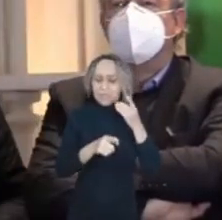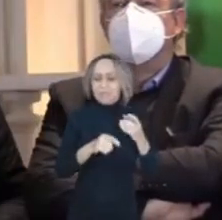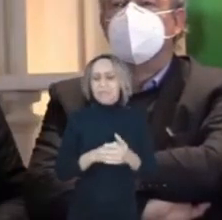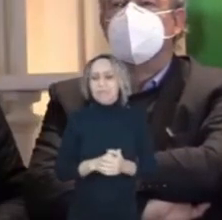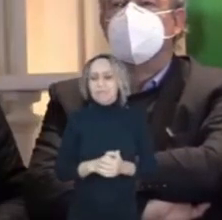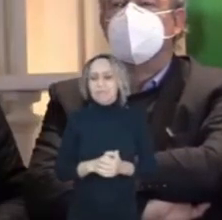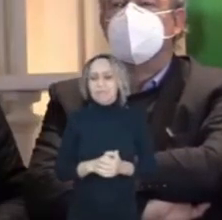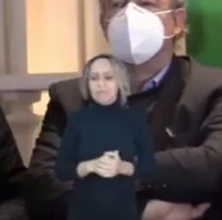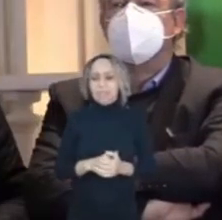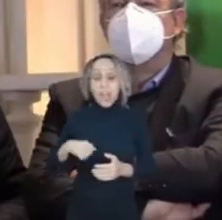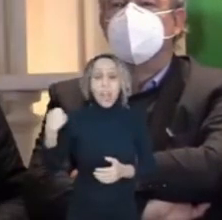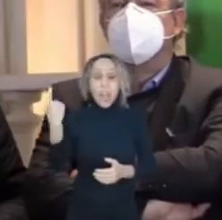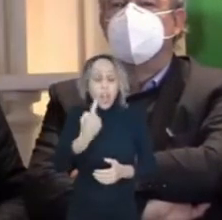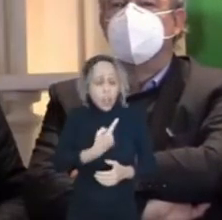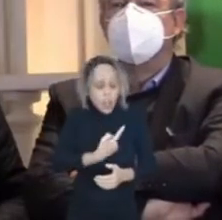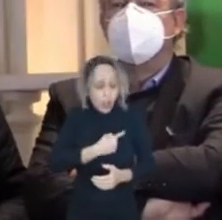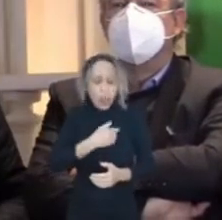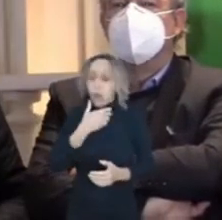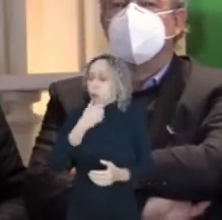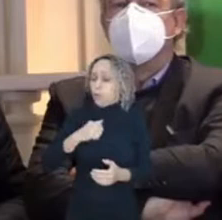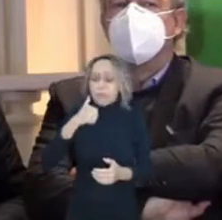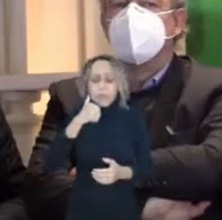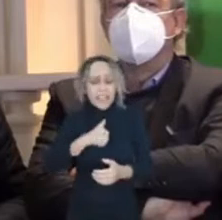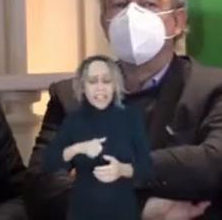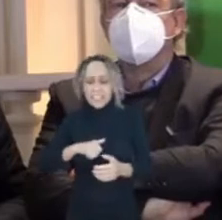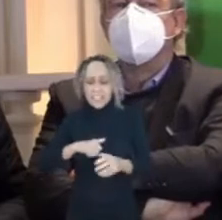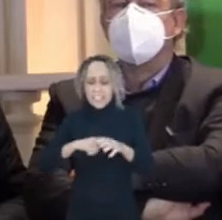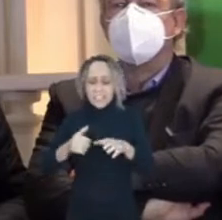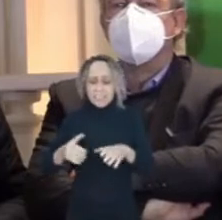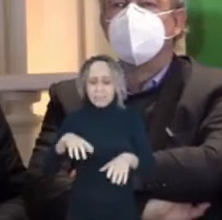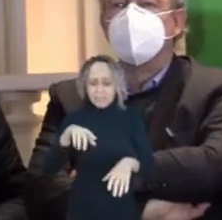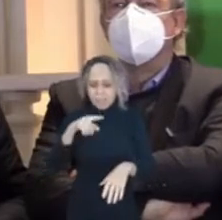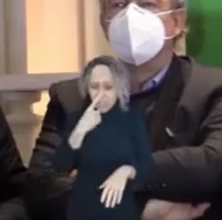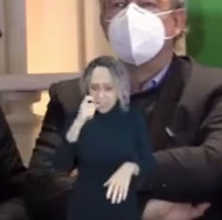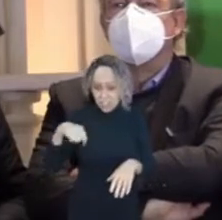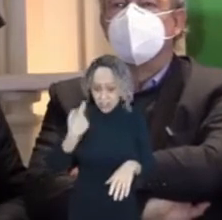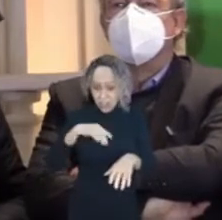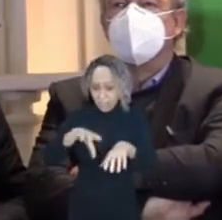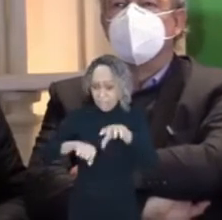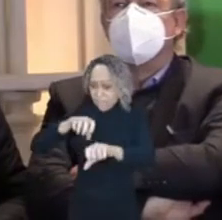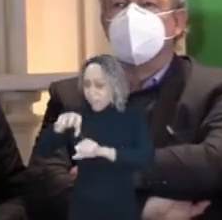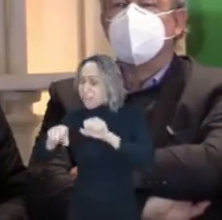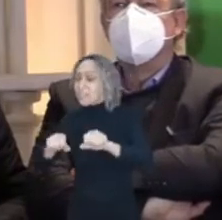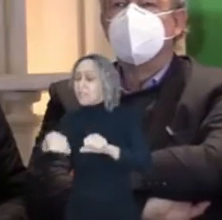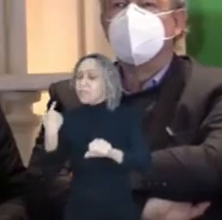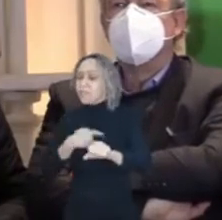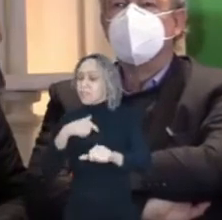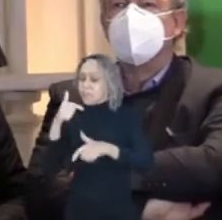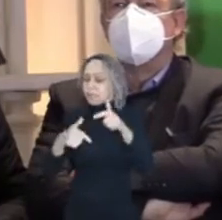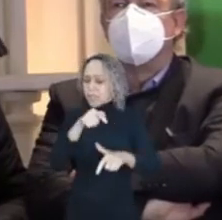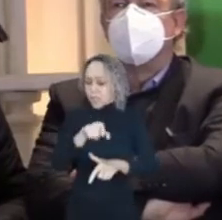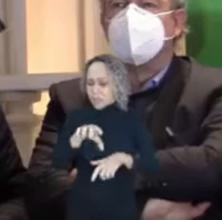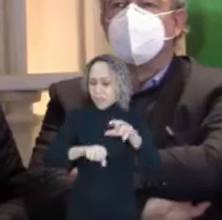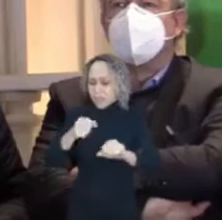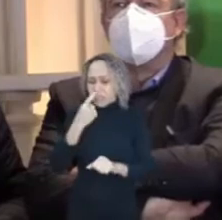E que nós, catadoras e catadores, precisamos de uma política de